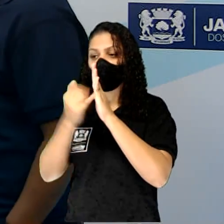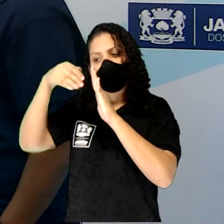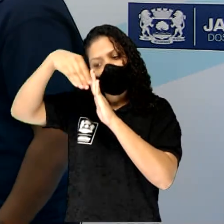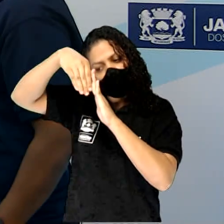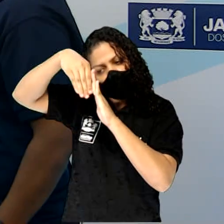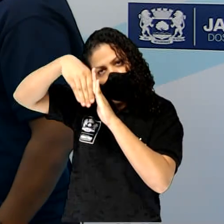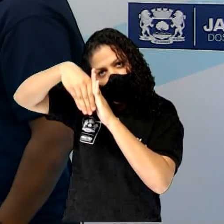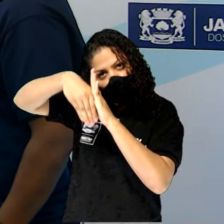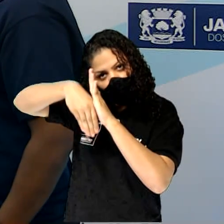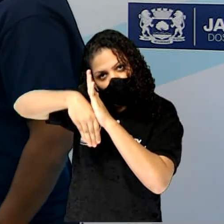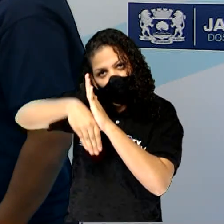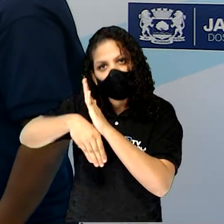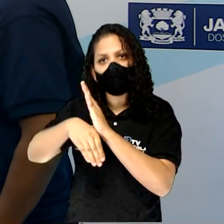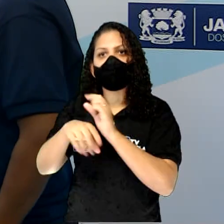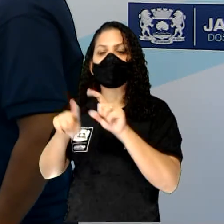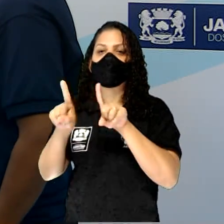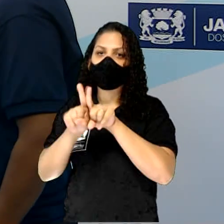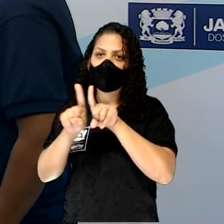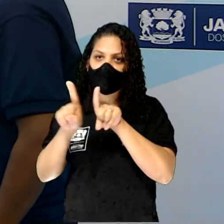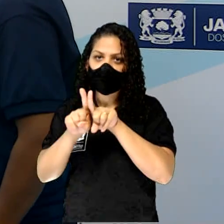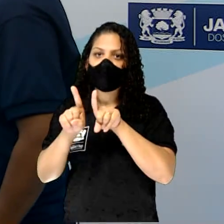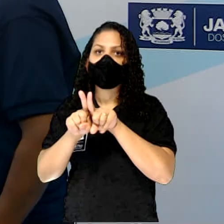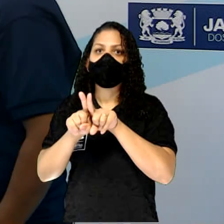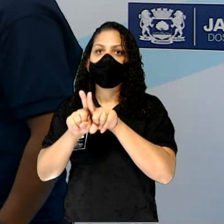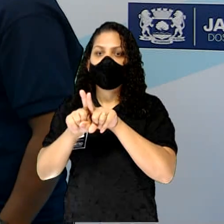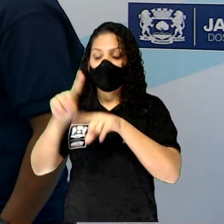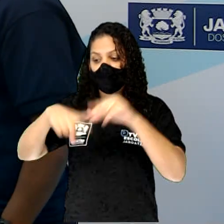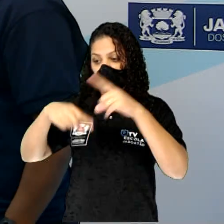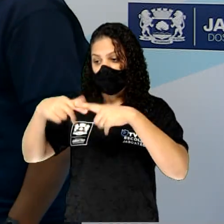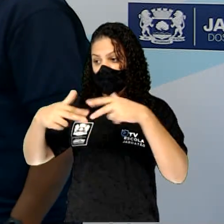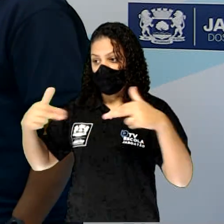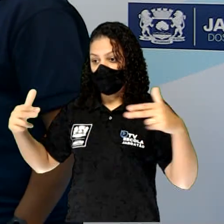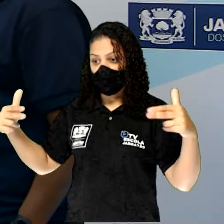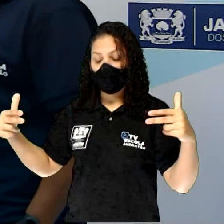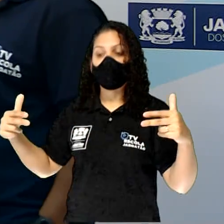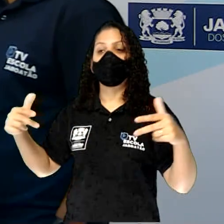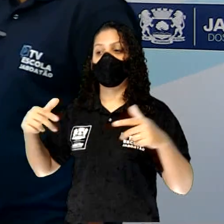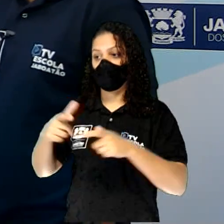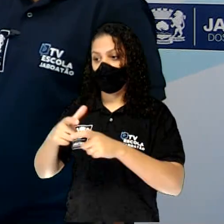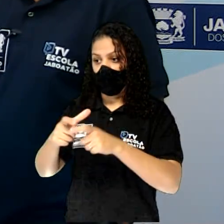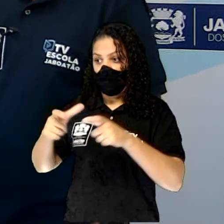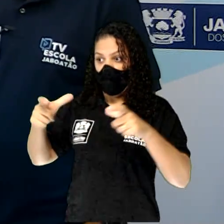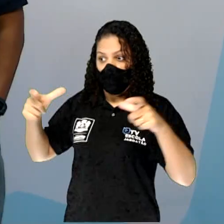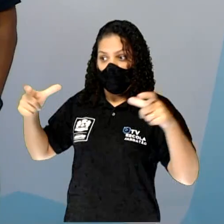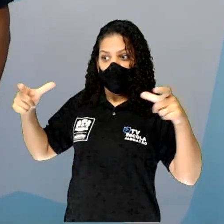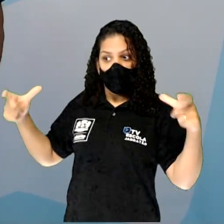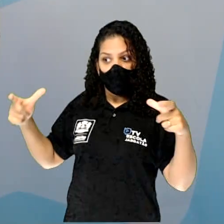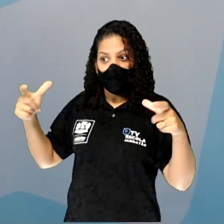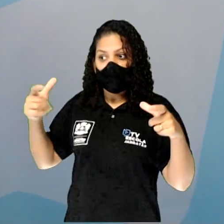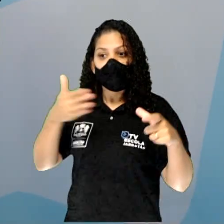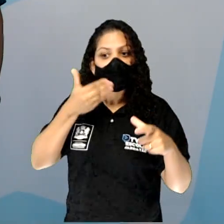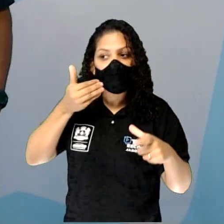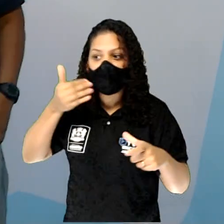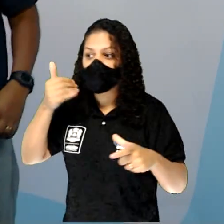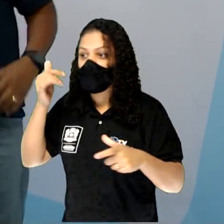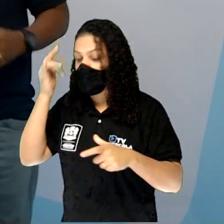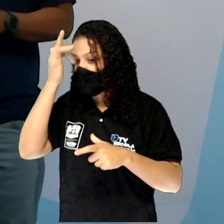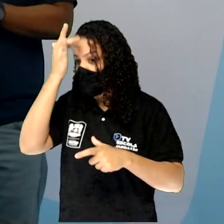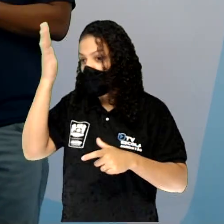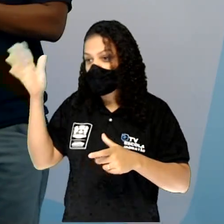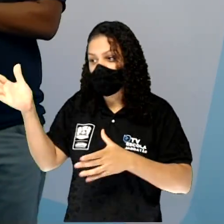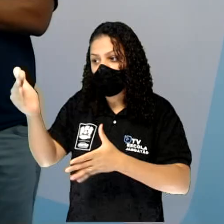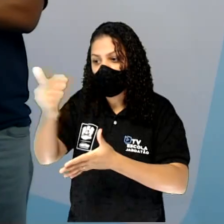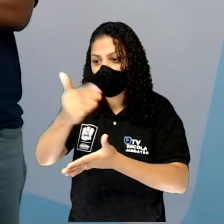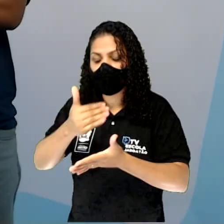abundância e fácil acesso em matérias-primas. Então já se observa que o meio ambiente, nós